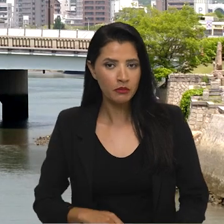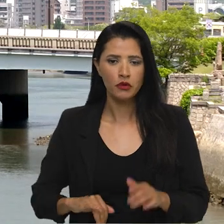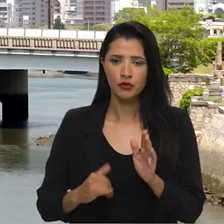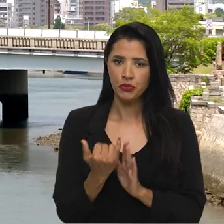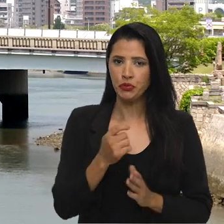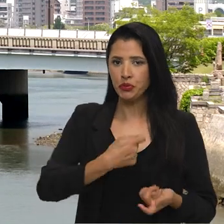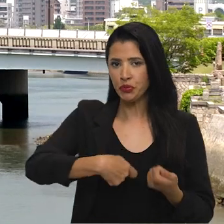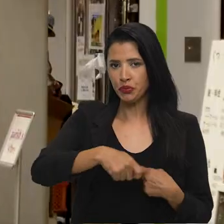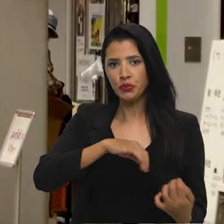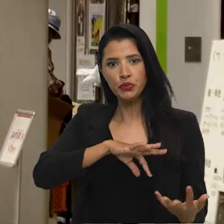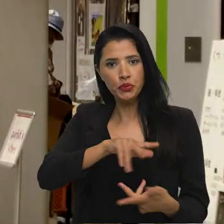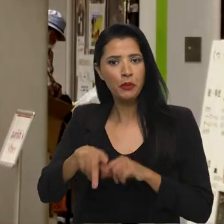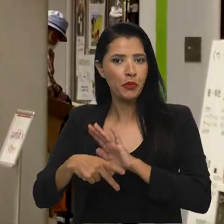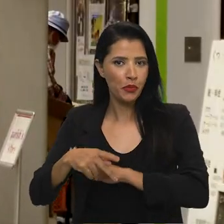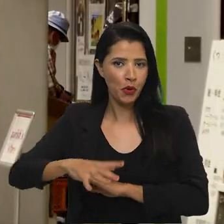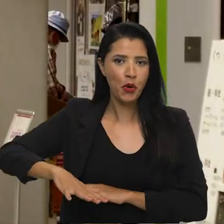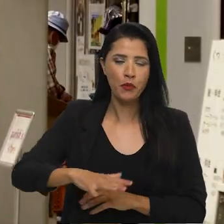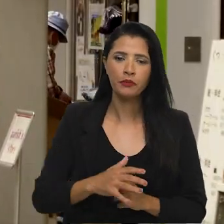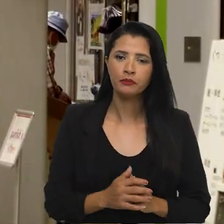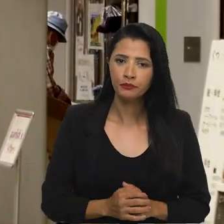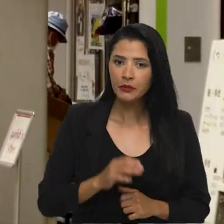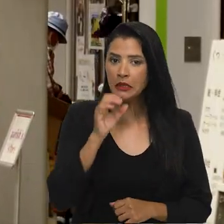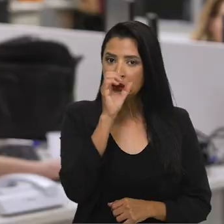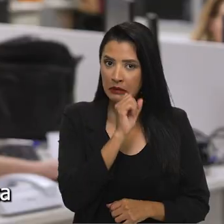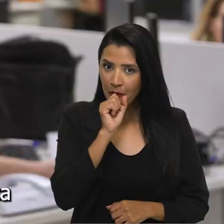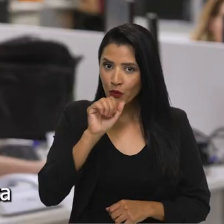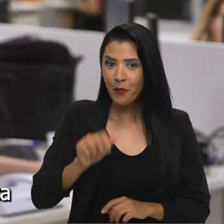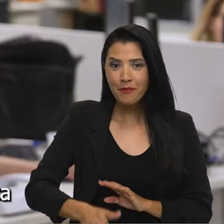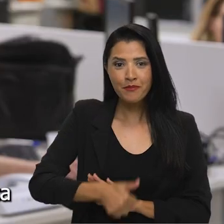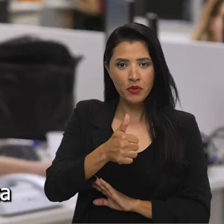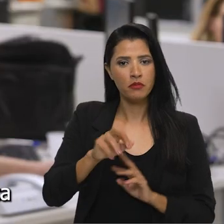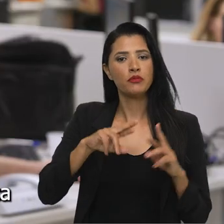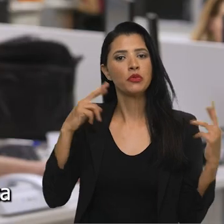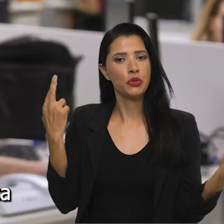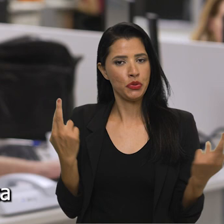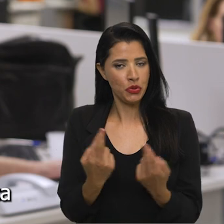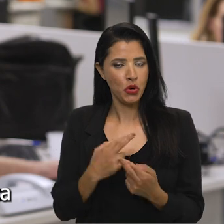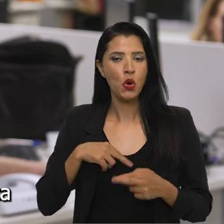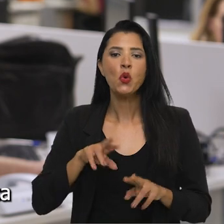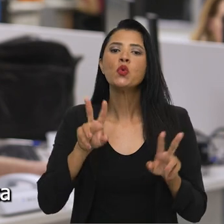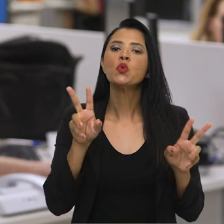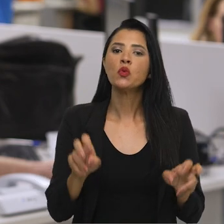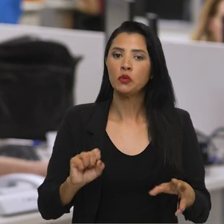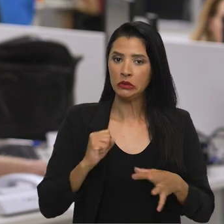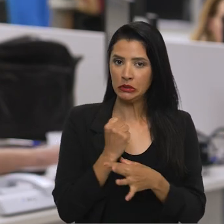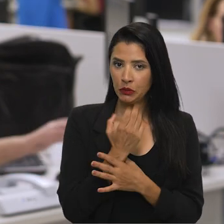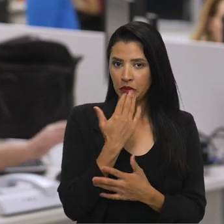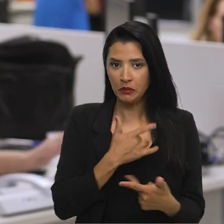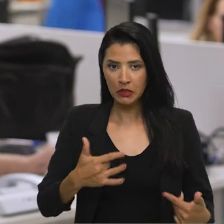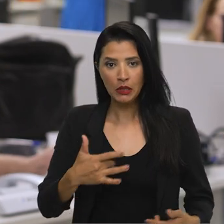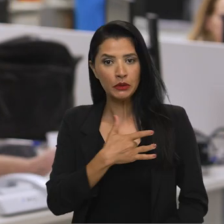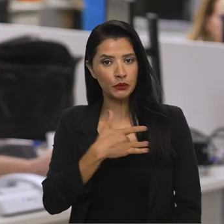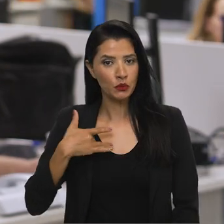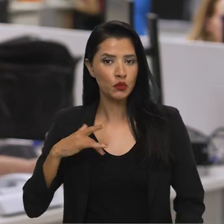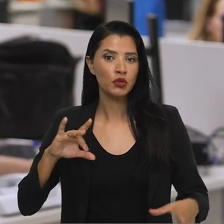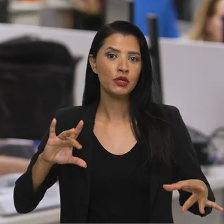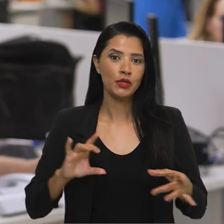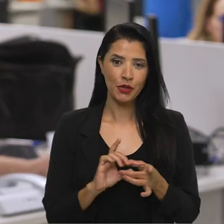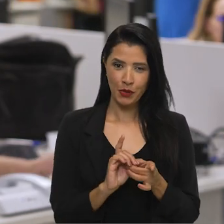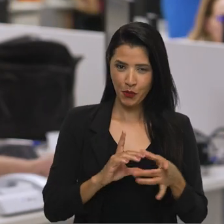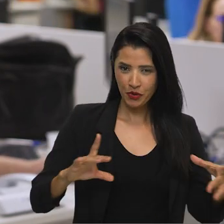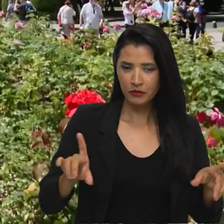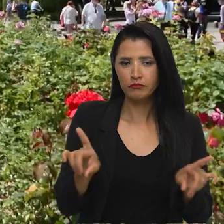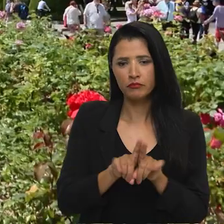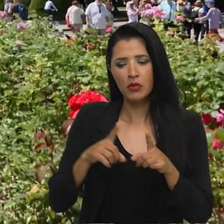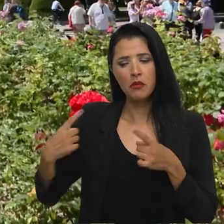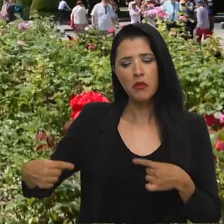na Ucrânia e a inflação nas economias do mundo. No sábado será a primeira reunião temática sobre segurança alimentar, saúde e